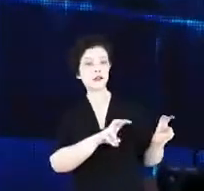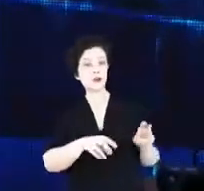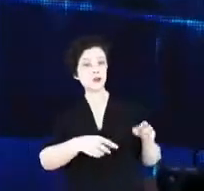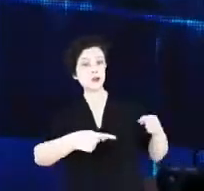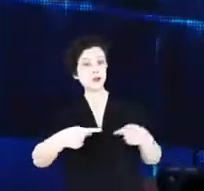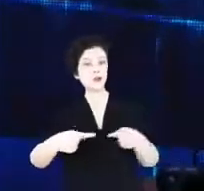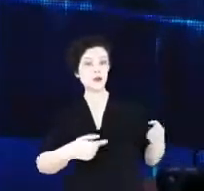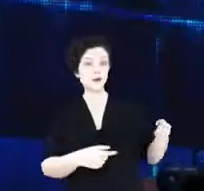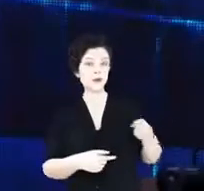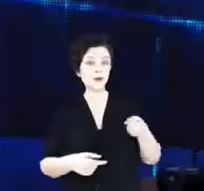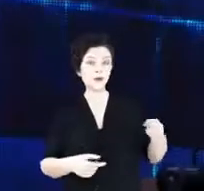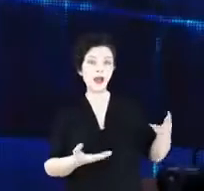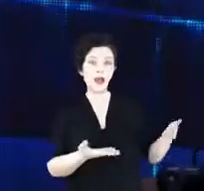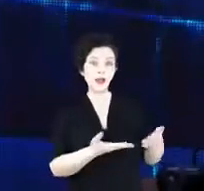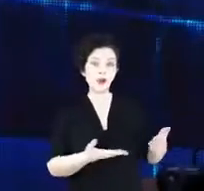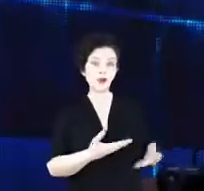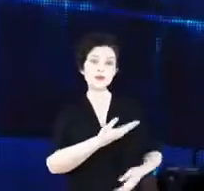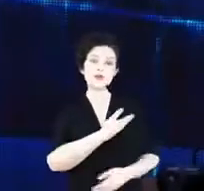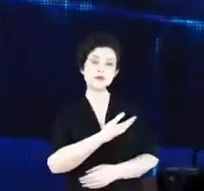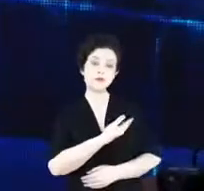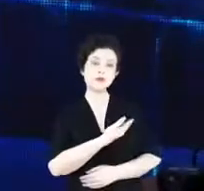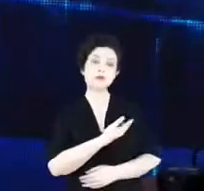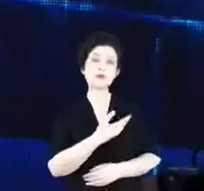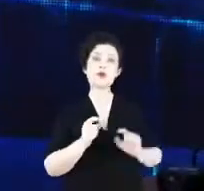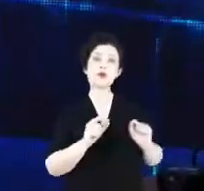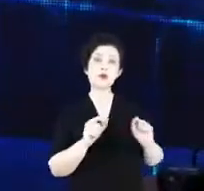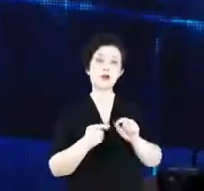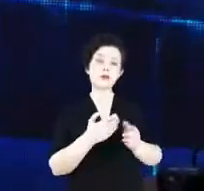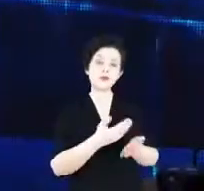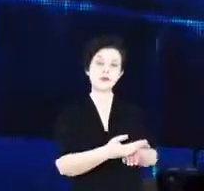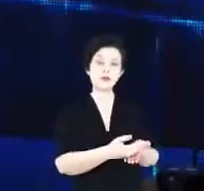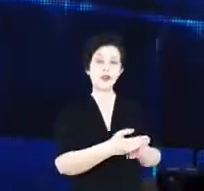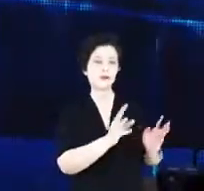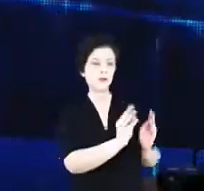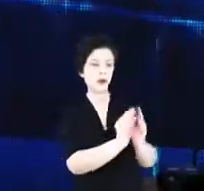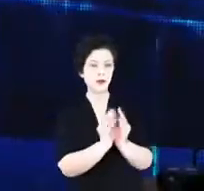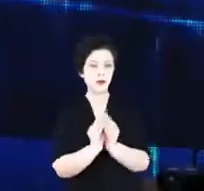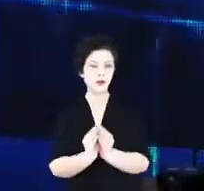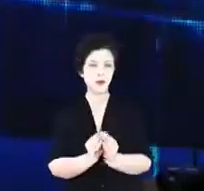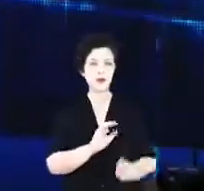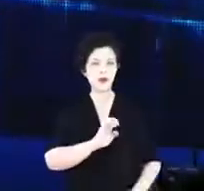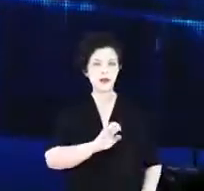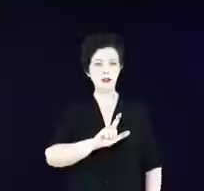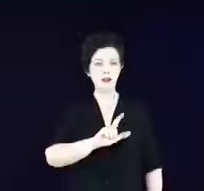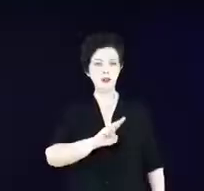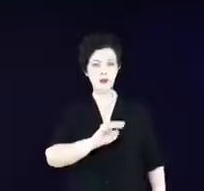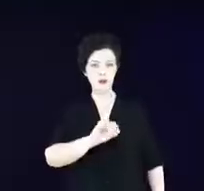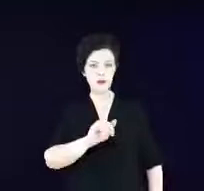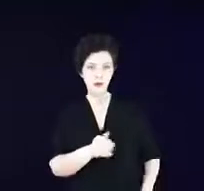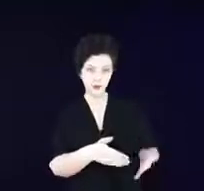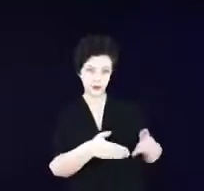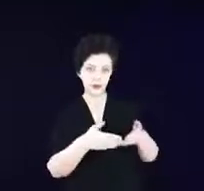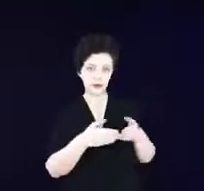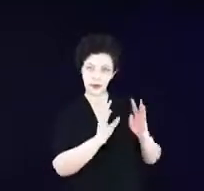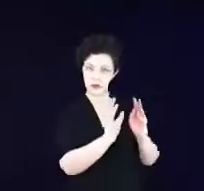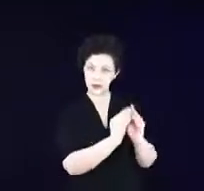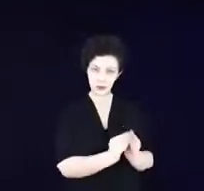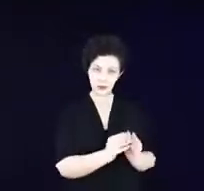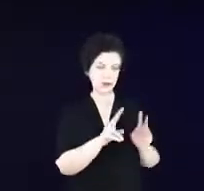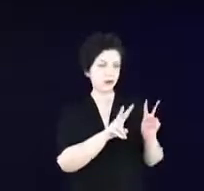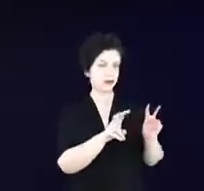passar agora a palavra aqui para os meus colegas para a gente fazer uma fala inicial. Começar aqui com a Elbia. Elbia, por favor, suas considerações iniciais sobre o